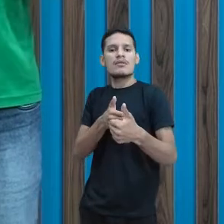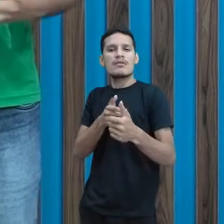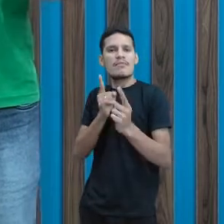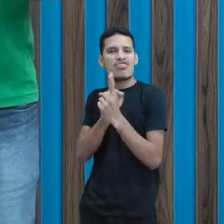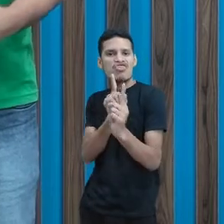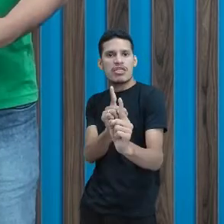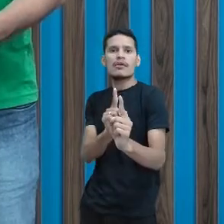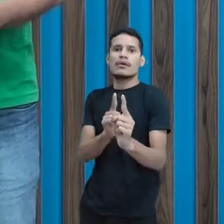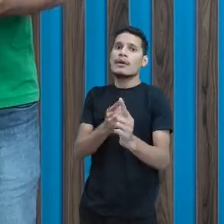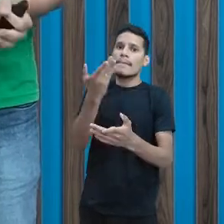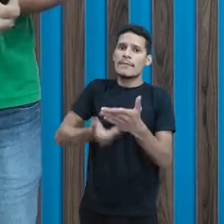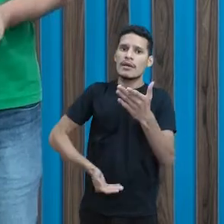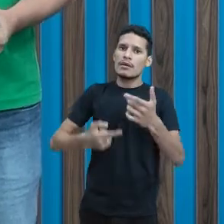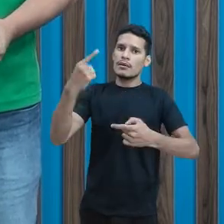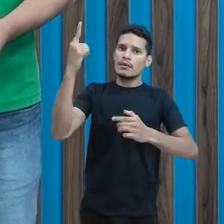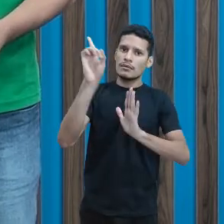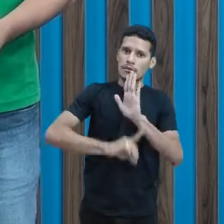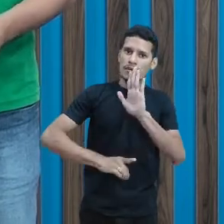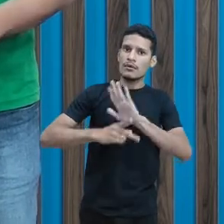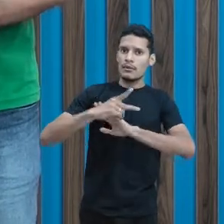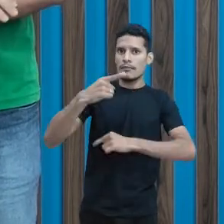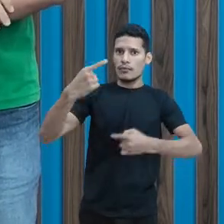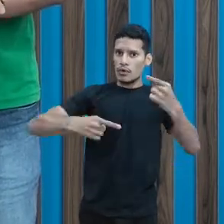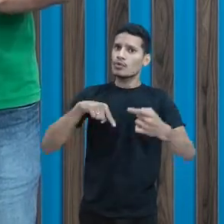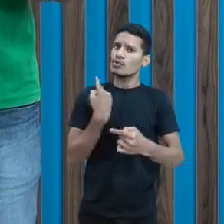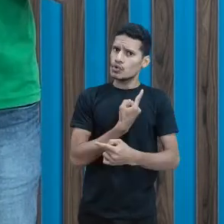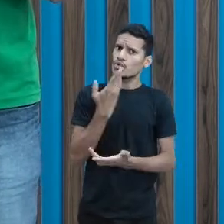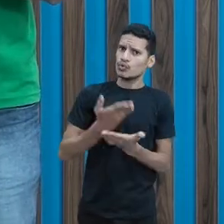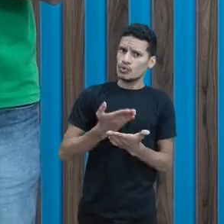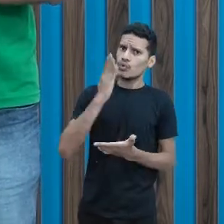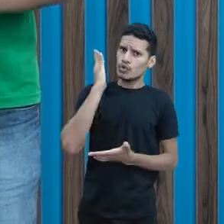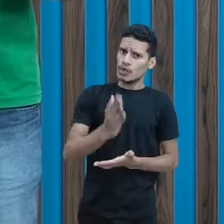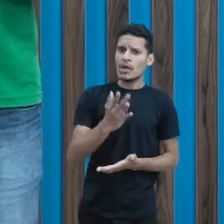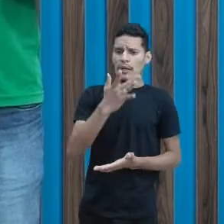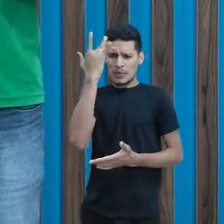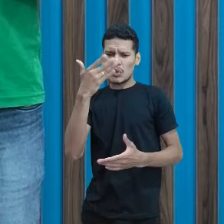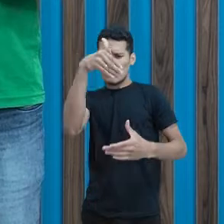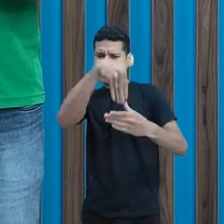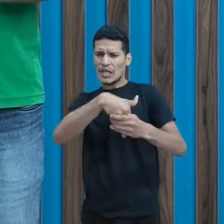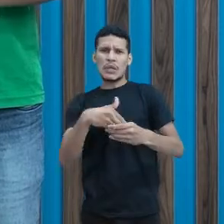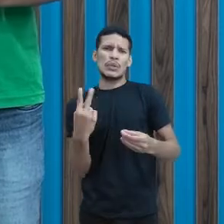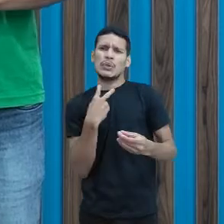Era a perda de direitos políticos. A gente tem estudado isso. A ditadura, o pessoal não podia votar,